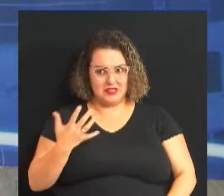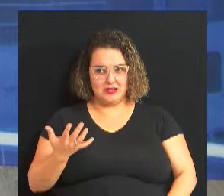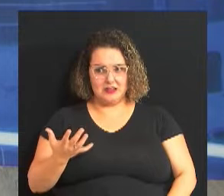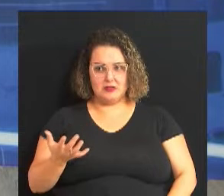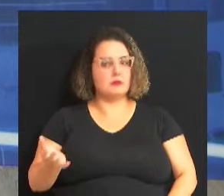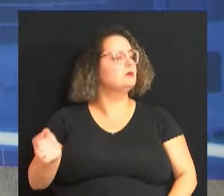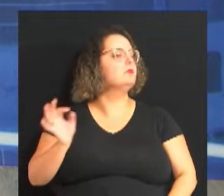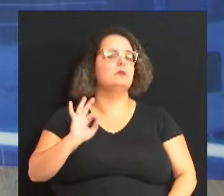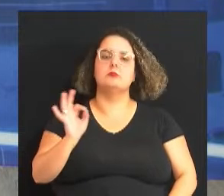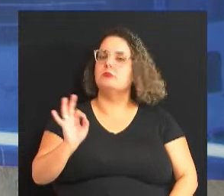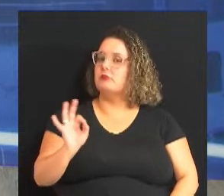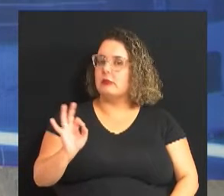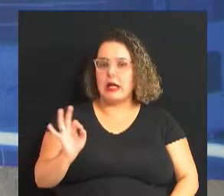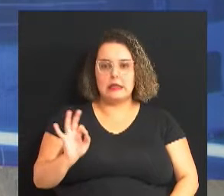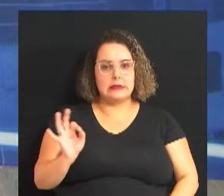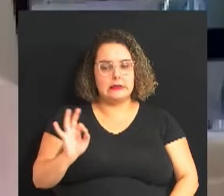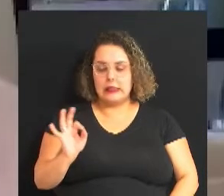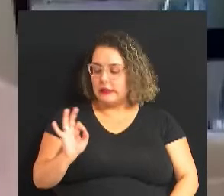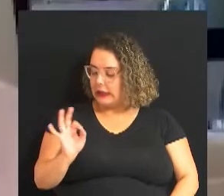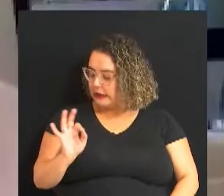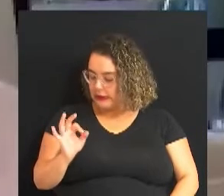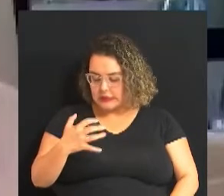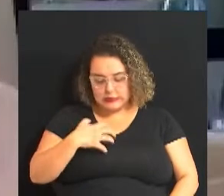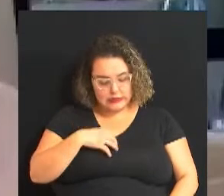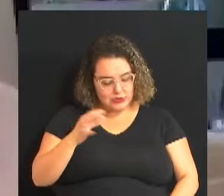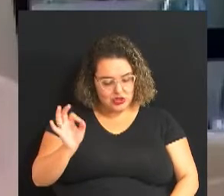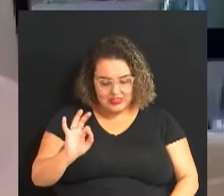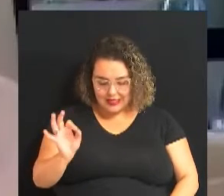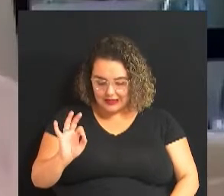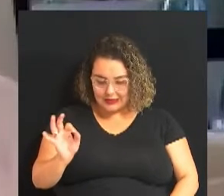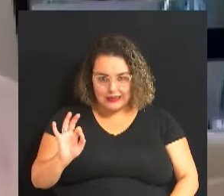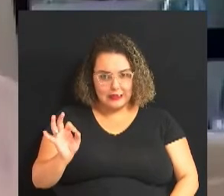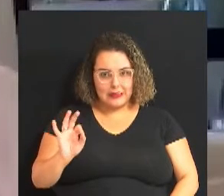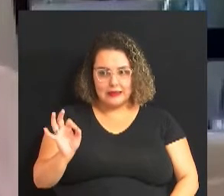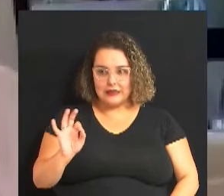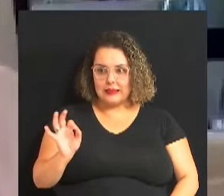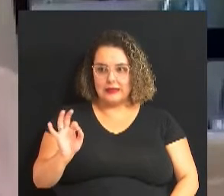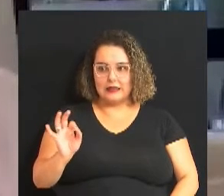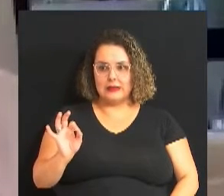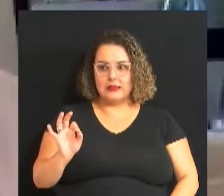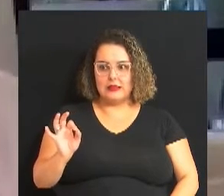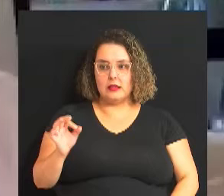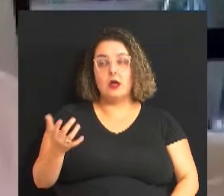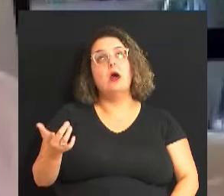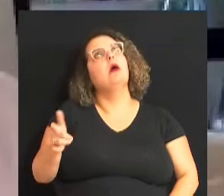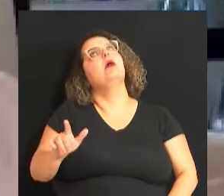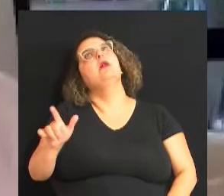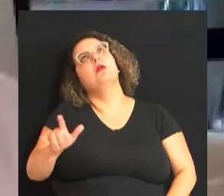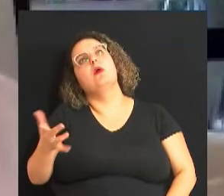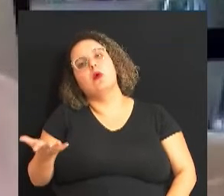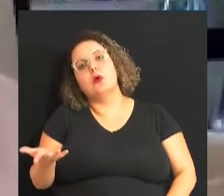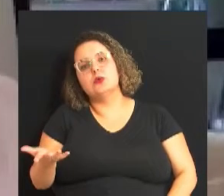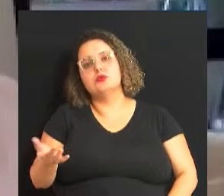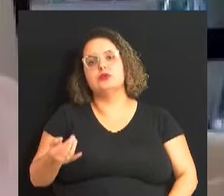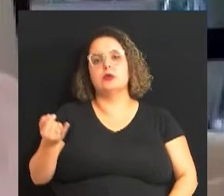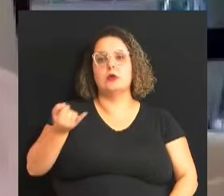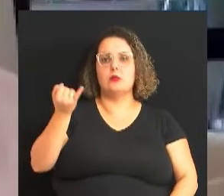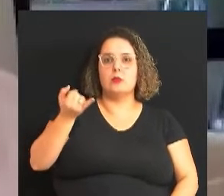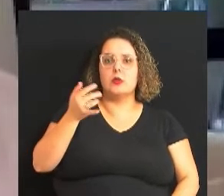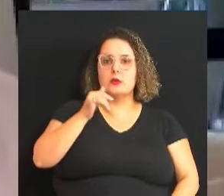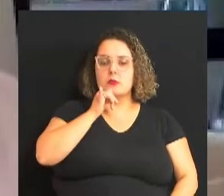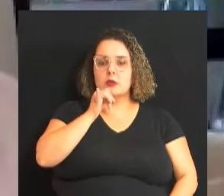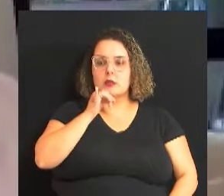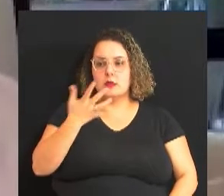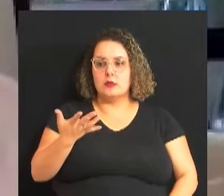Não tem dor nenhuma. Nada, nada, nada. Nada. É claro, eu acho muito importante, por exemplo, na